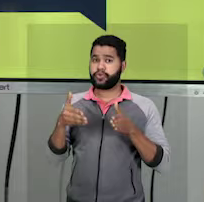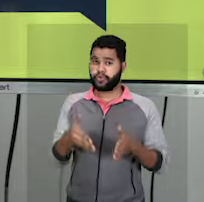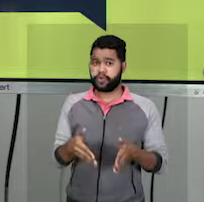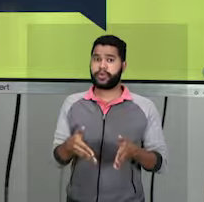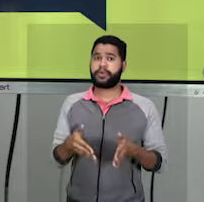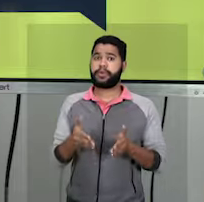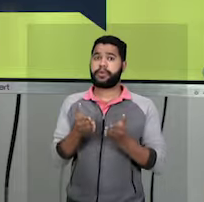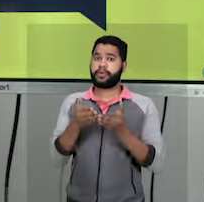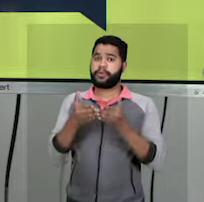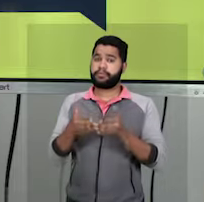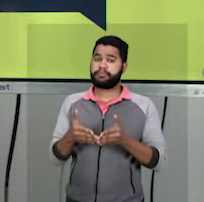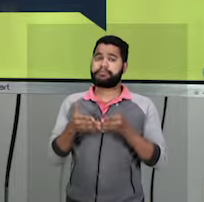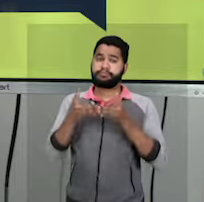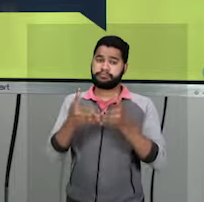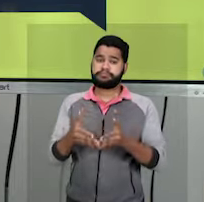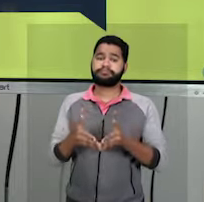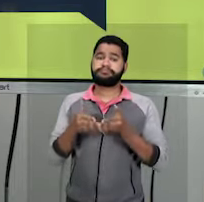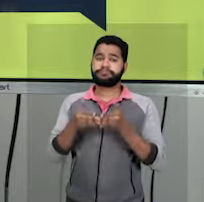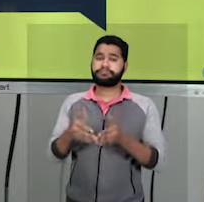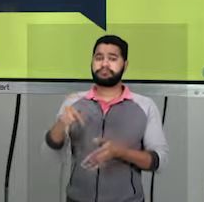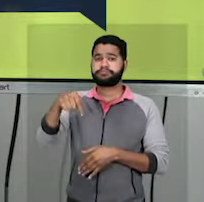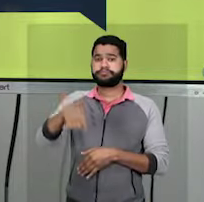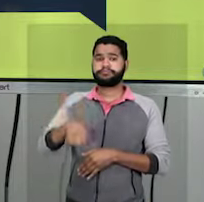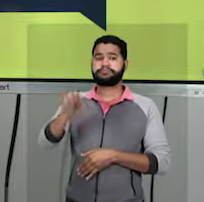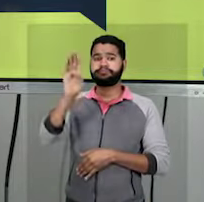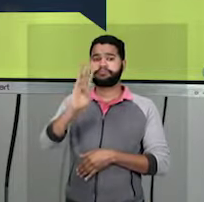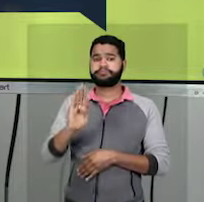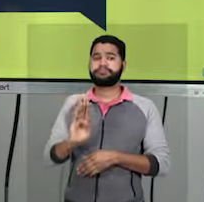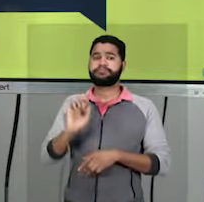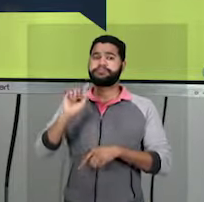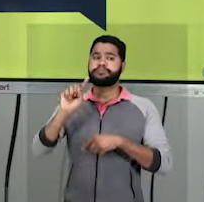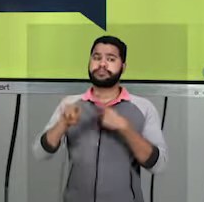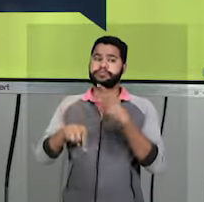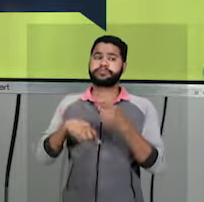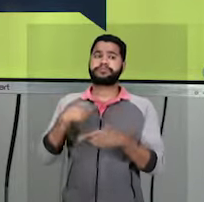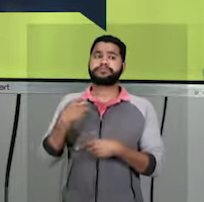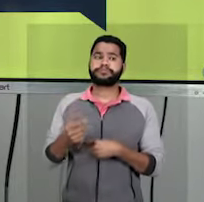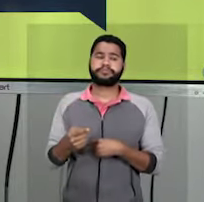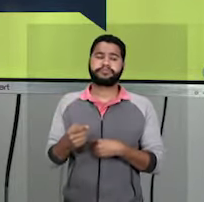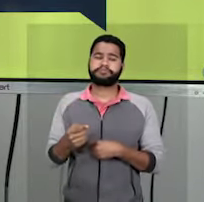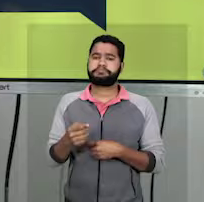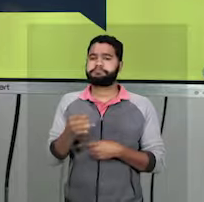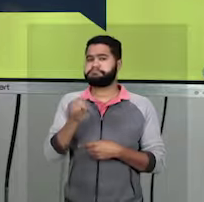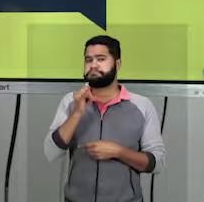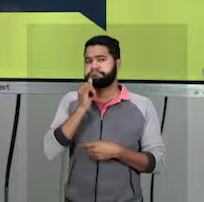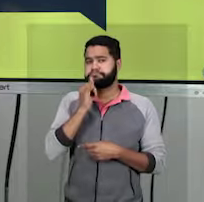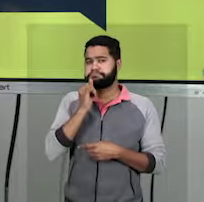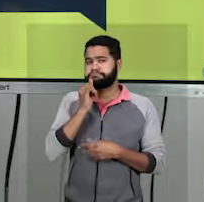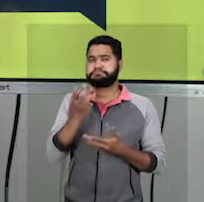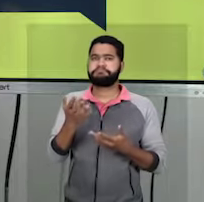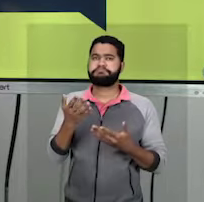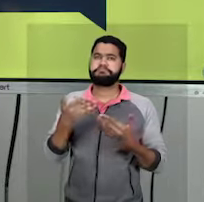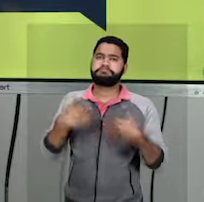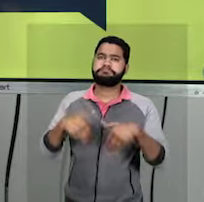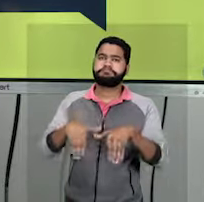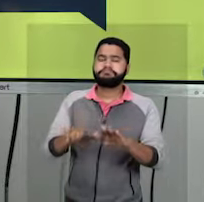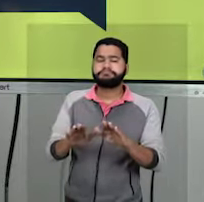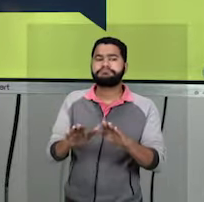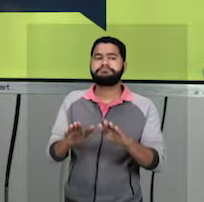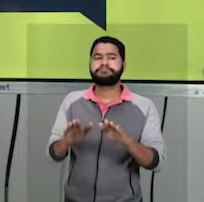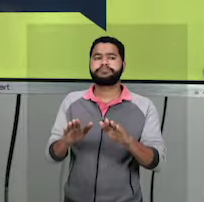de navio né no Brasil e depois eles vão ser encaminhados